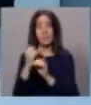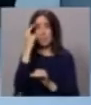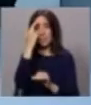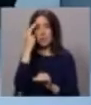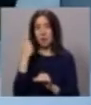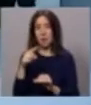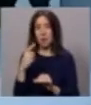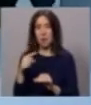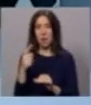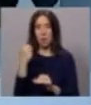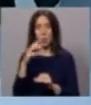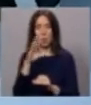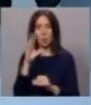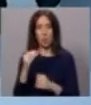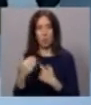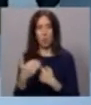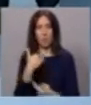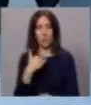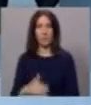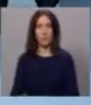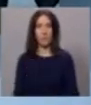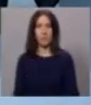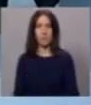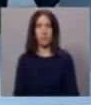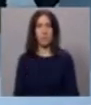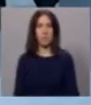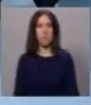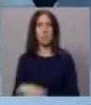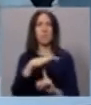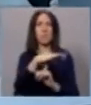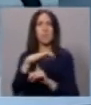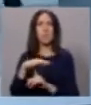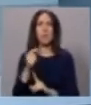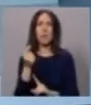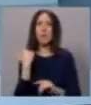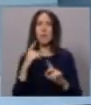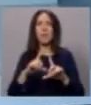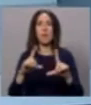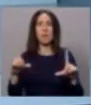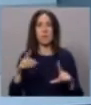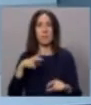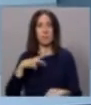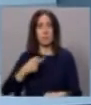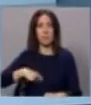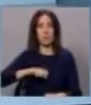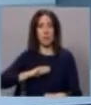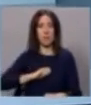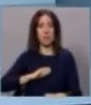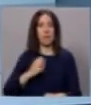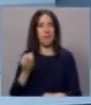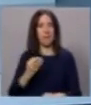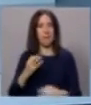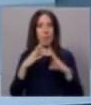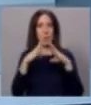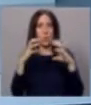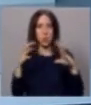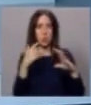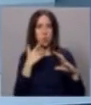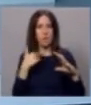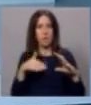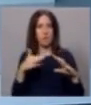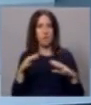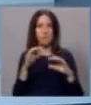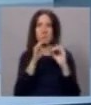um anticiclone. Olhando melhor para as imagens de satélite das últimas horas sobre a Península Ibérica, podemos ver muita nubosidade, portanto vai ser um dia de